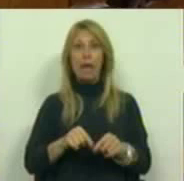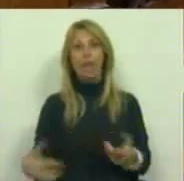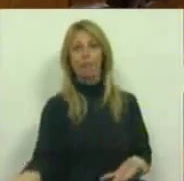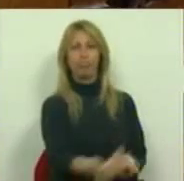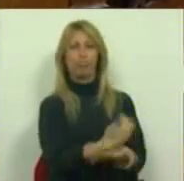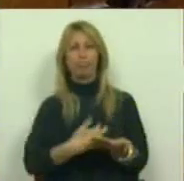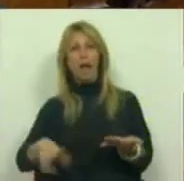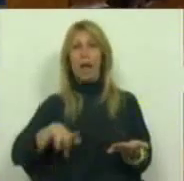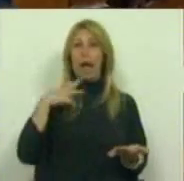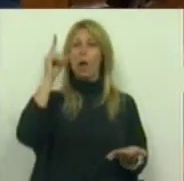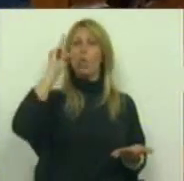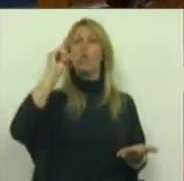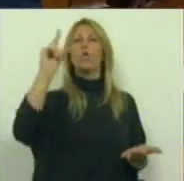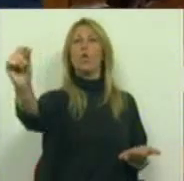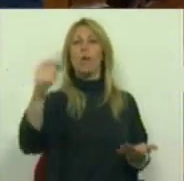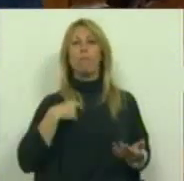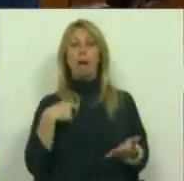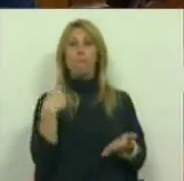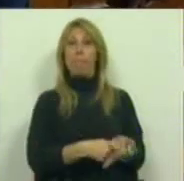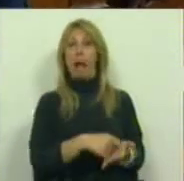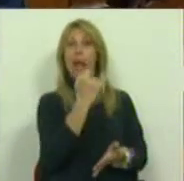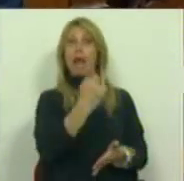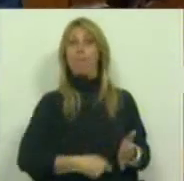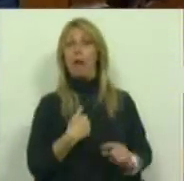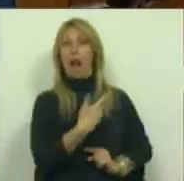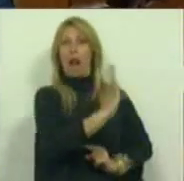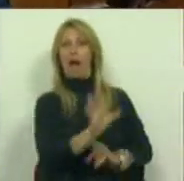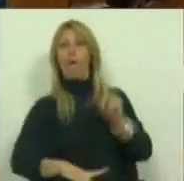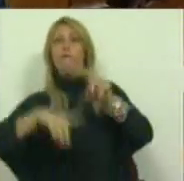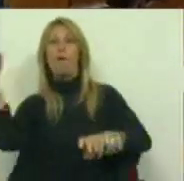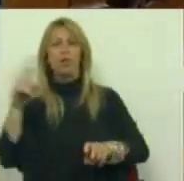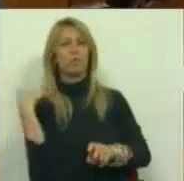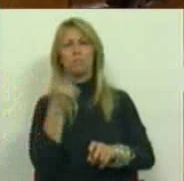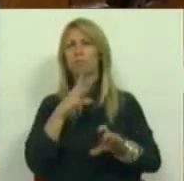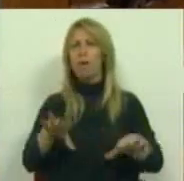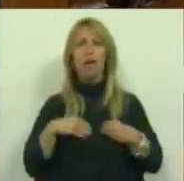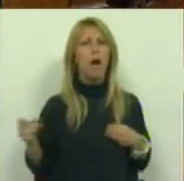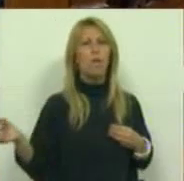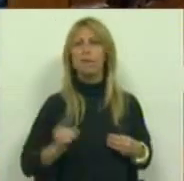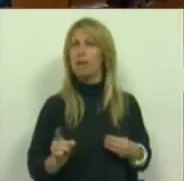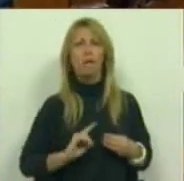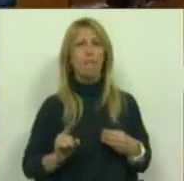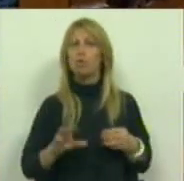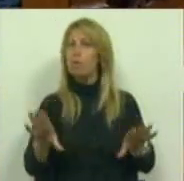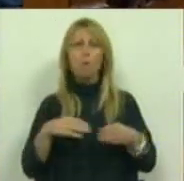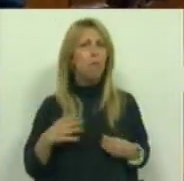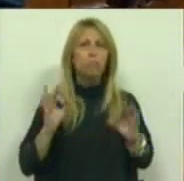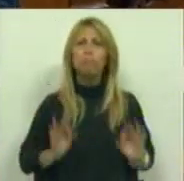riqueza, mas que cá querem fugir ao pagamento de impostos. Nós não aceitamos, não nos resignamos e estas são as